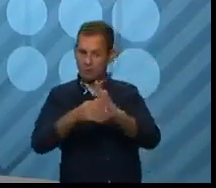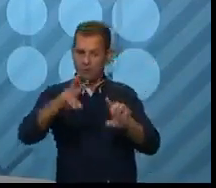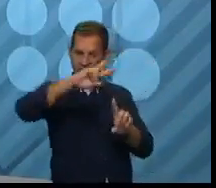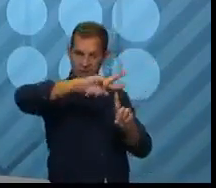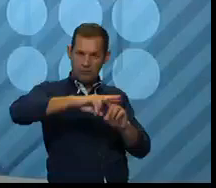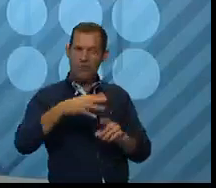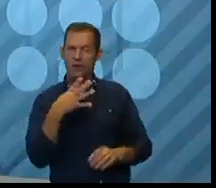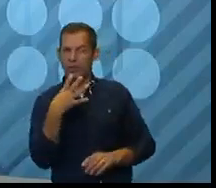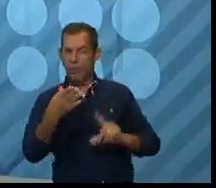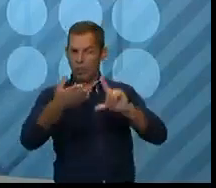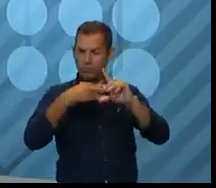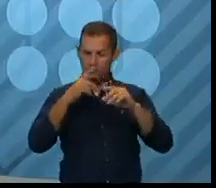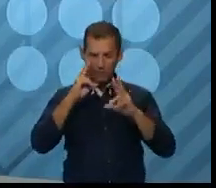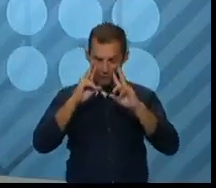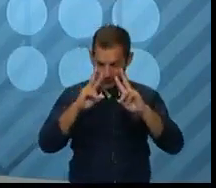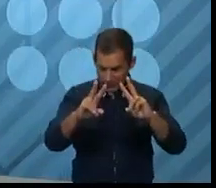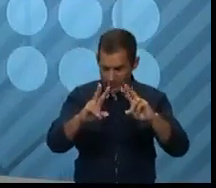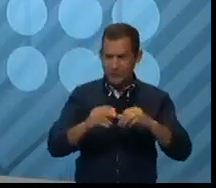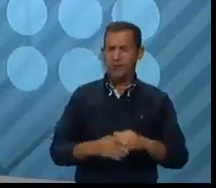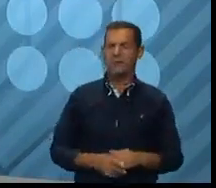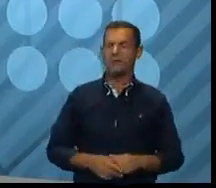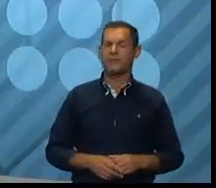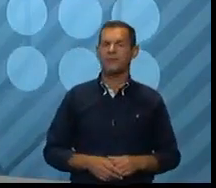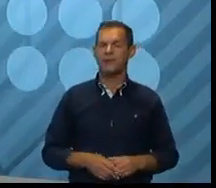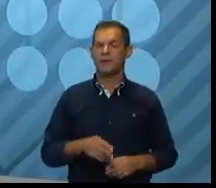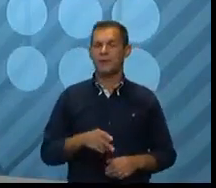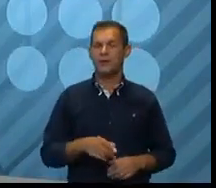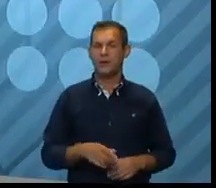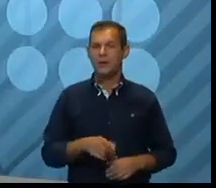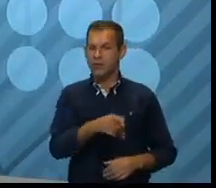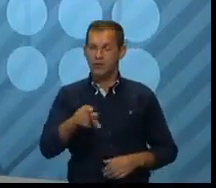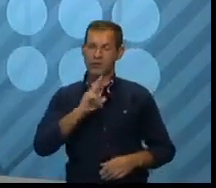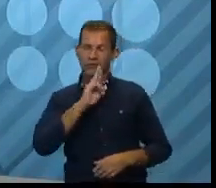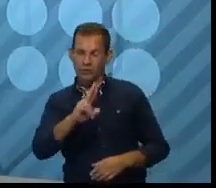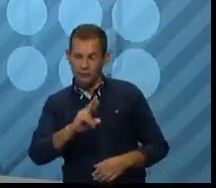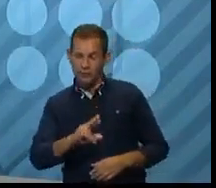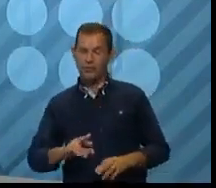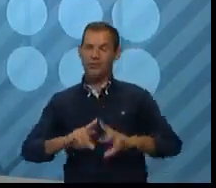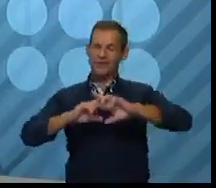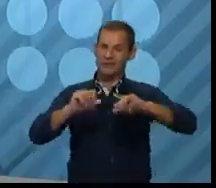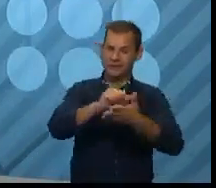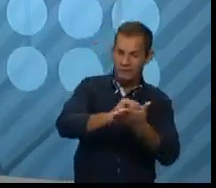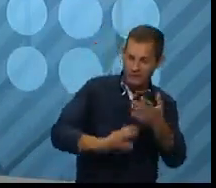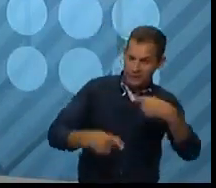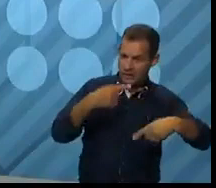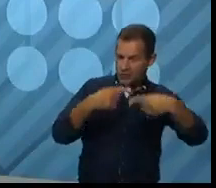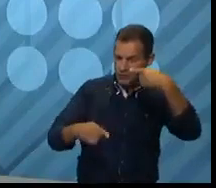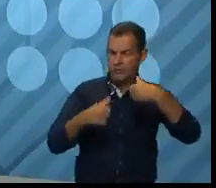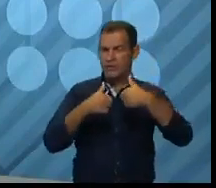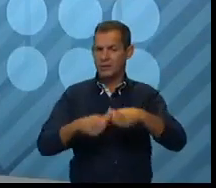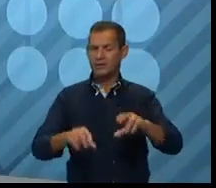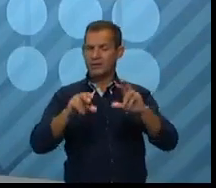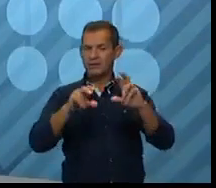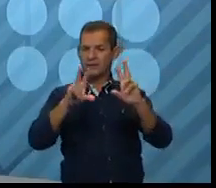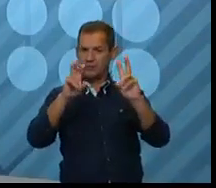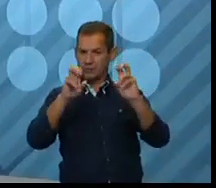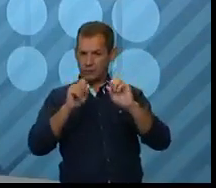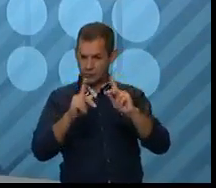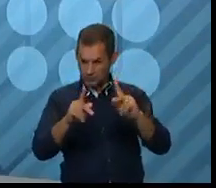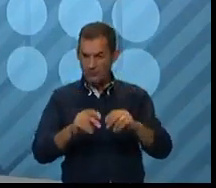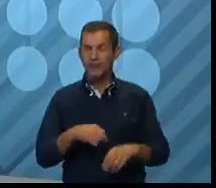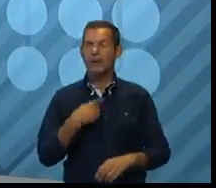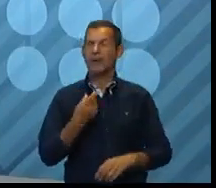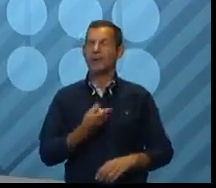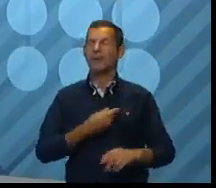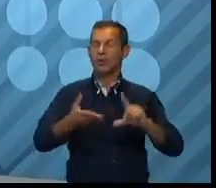nessas 4 aulas, você verá o professor resolvendo uma série de exercícios abordando esses conteúdos.